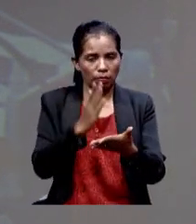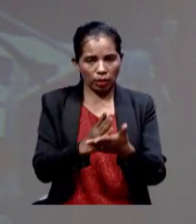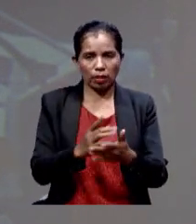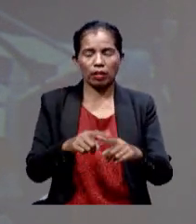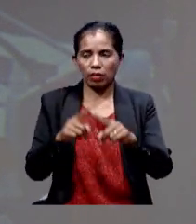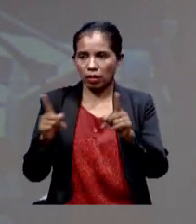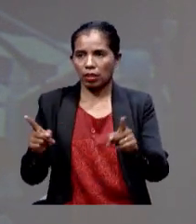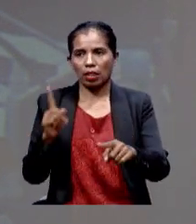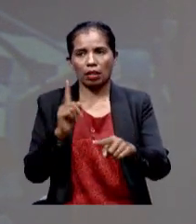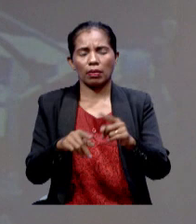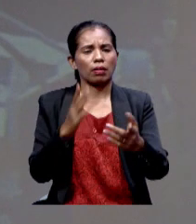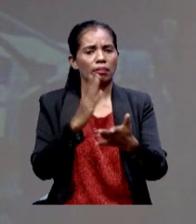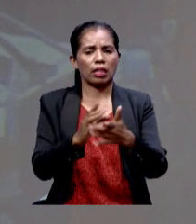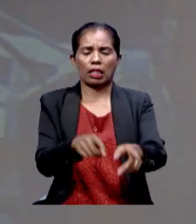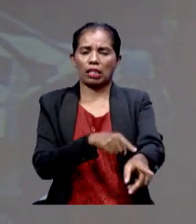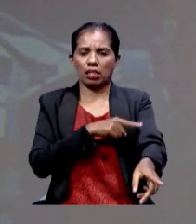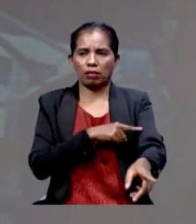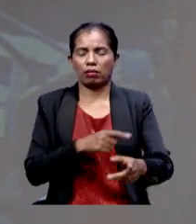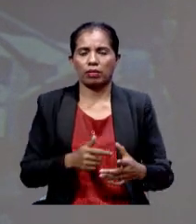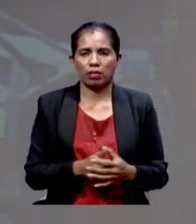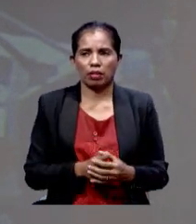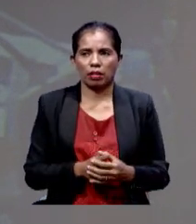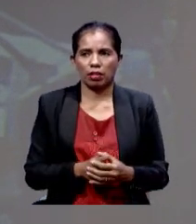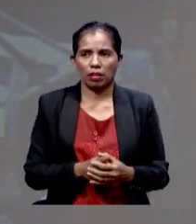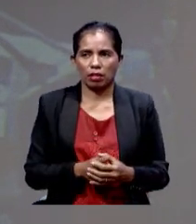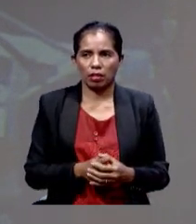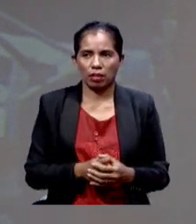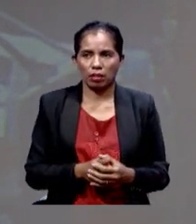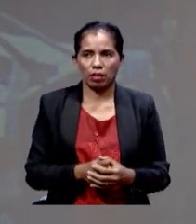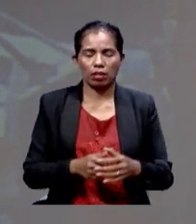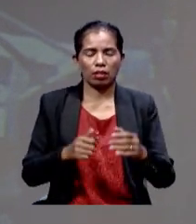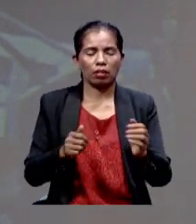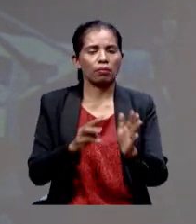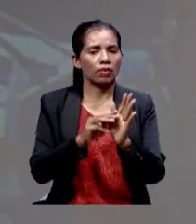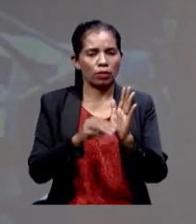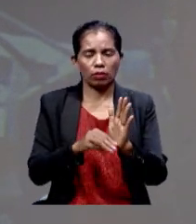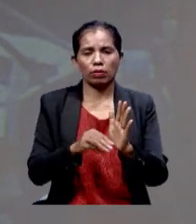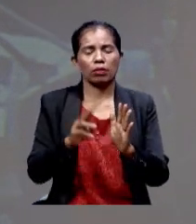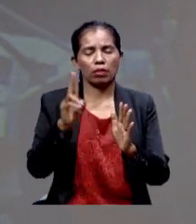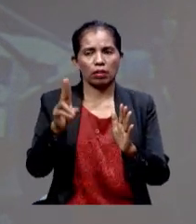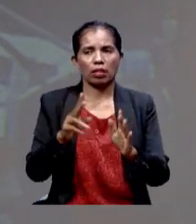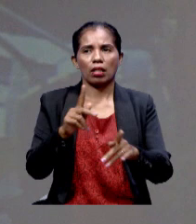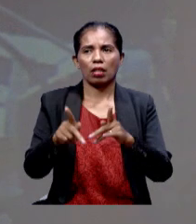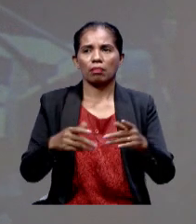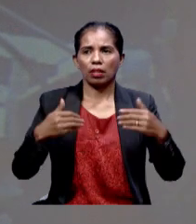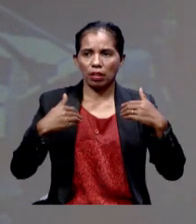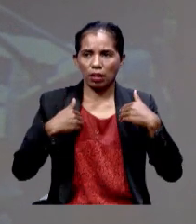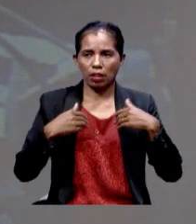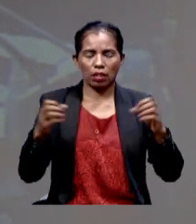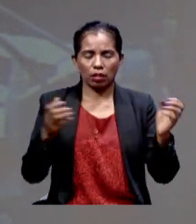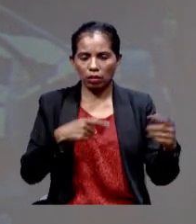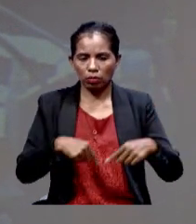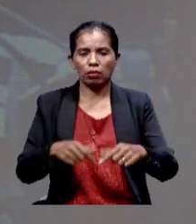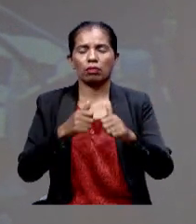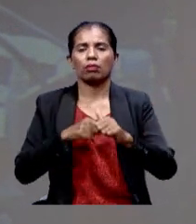e labela para cleur. Dentro de tantos minutos, segundos, minha sai faleona, ema iha, minha tula, ema la ilha, minha laura